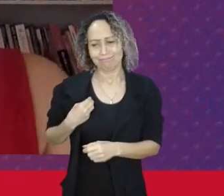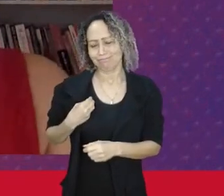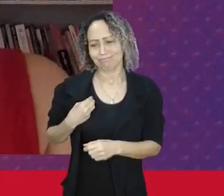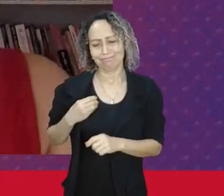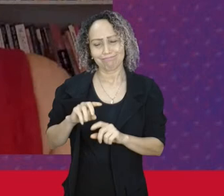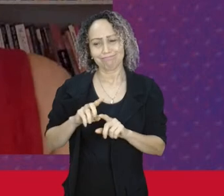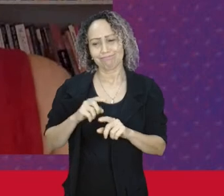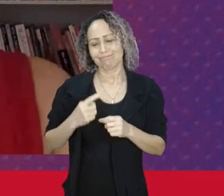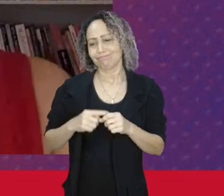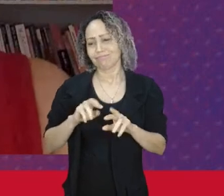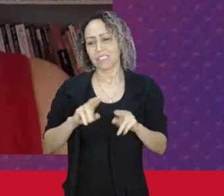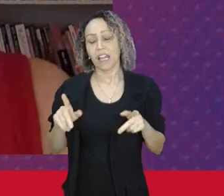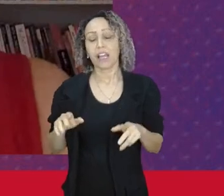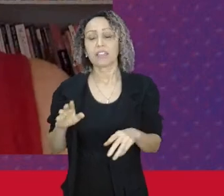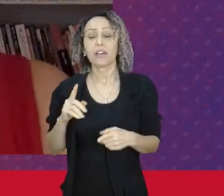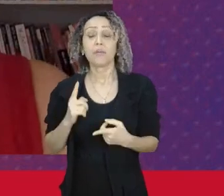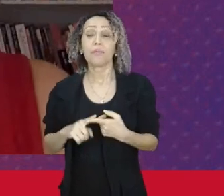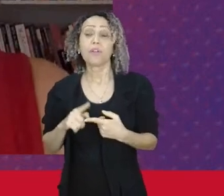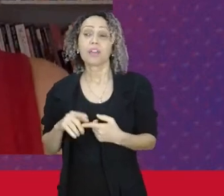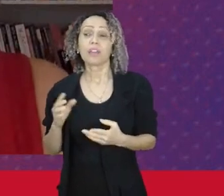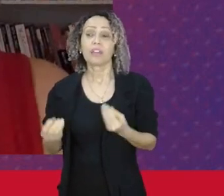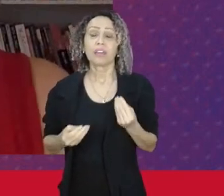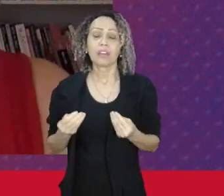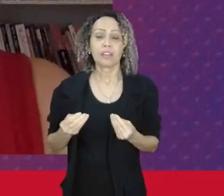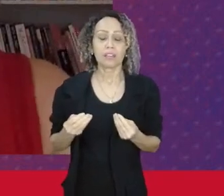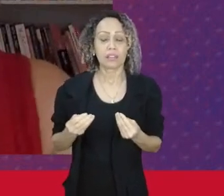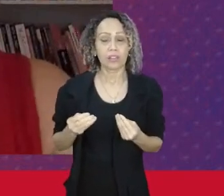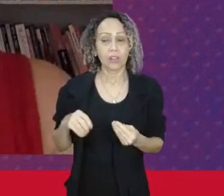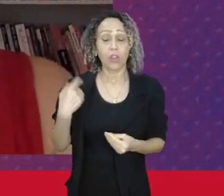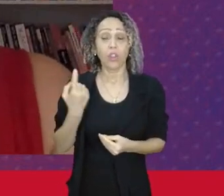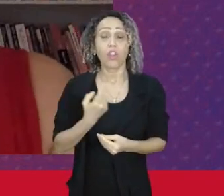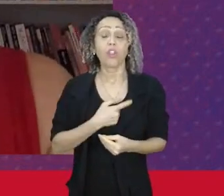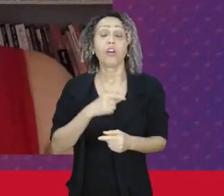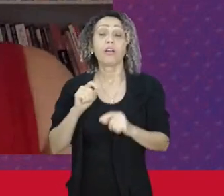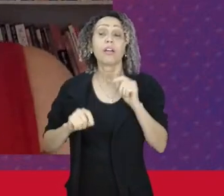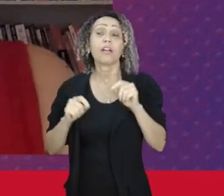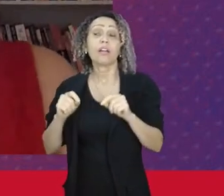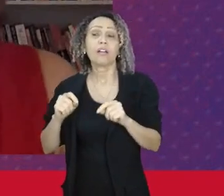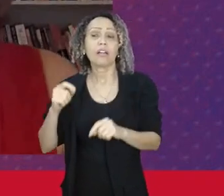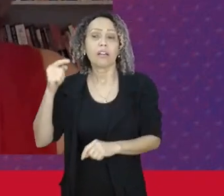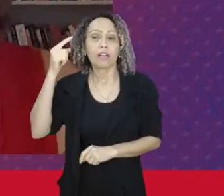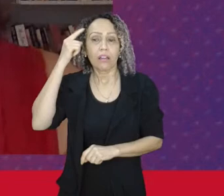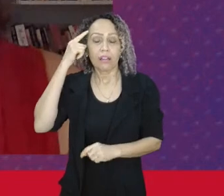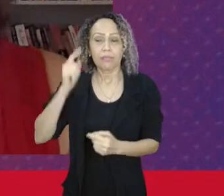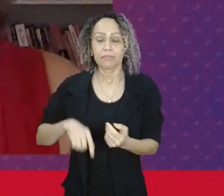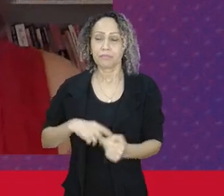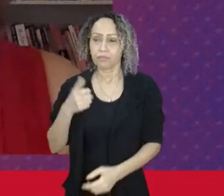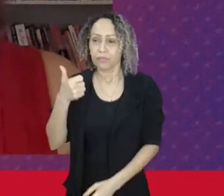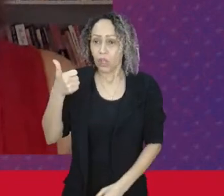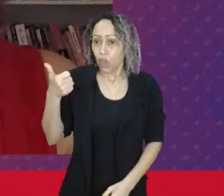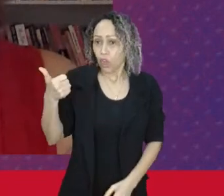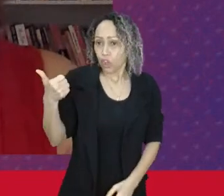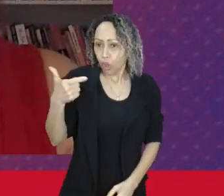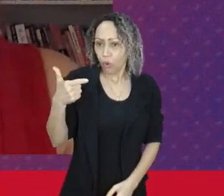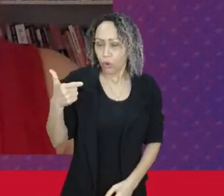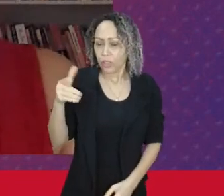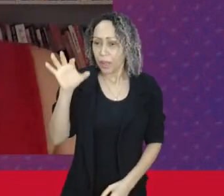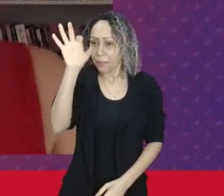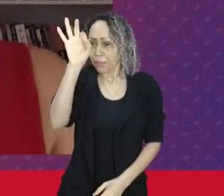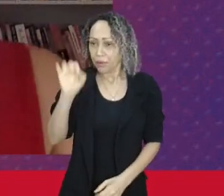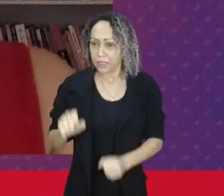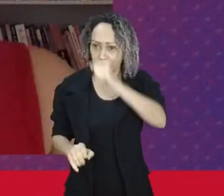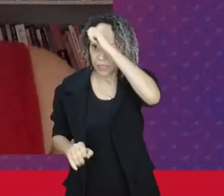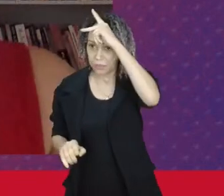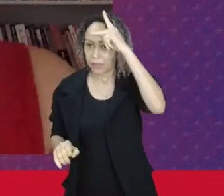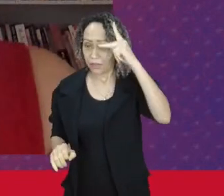em lugares de decisão sobre a cidade. Então, a gente tem só 12% de prefeitas